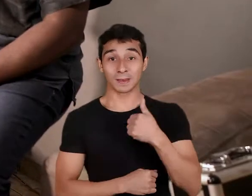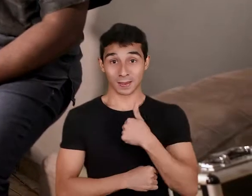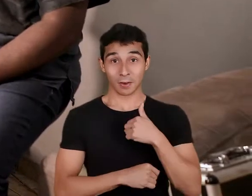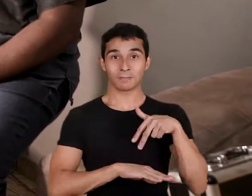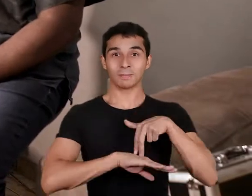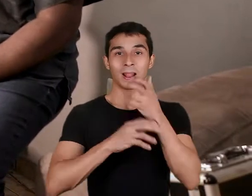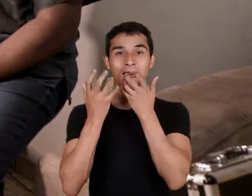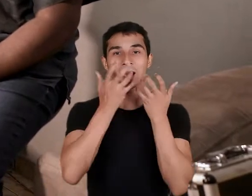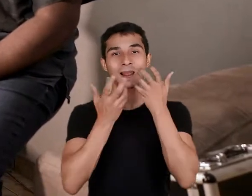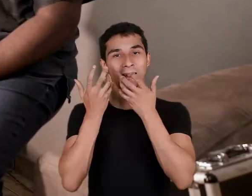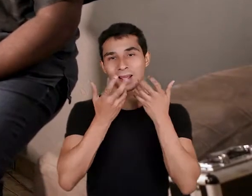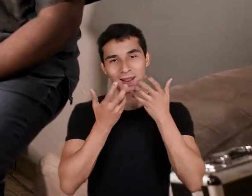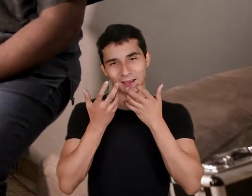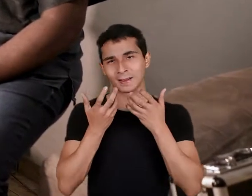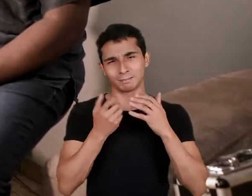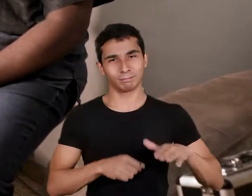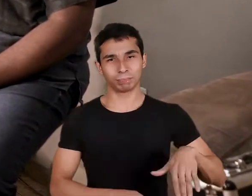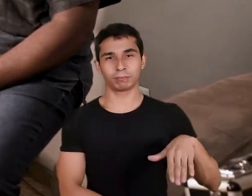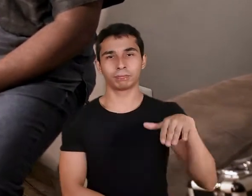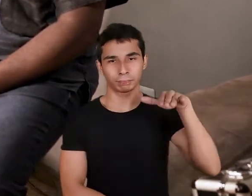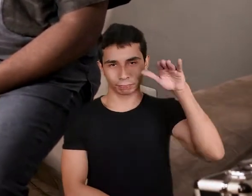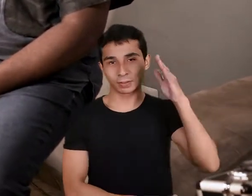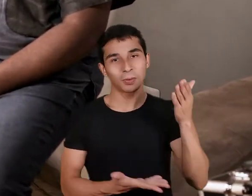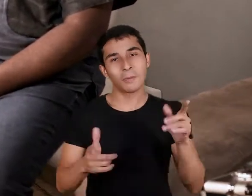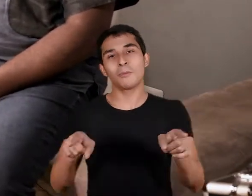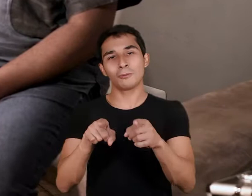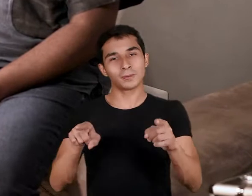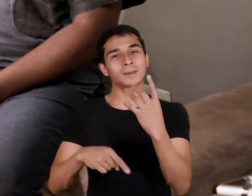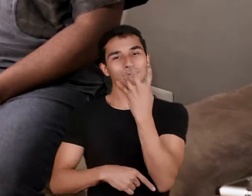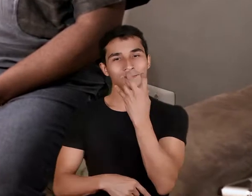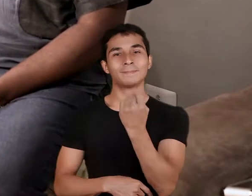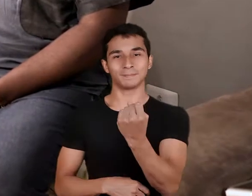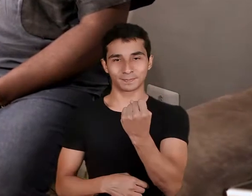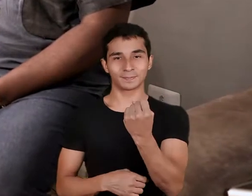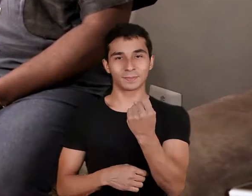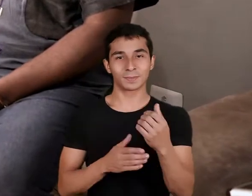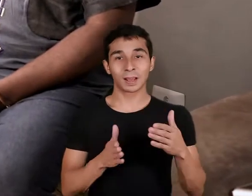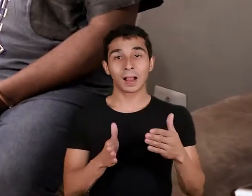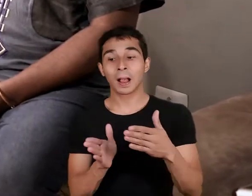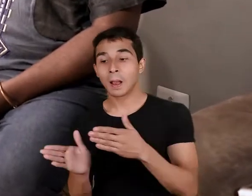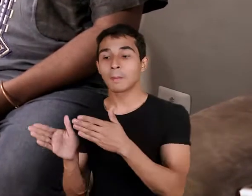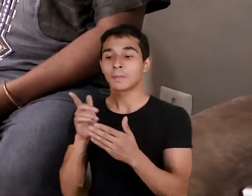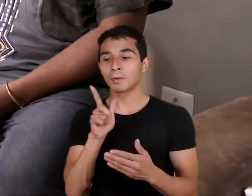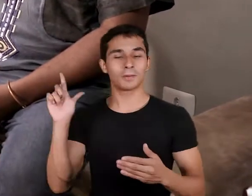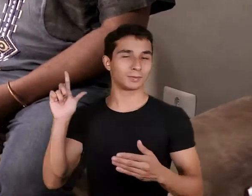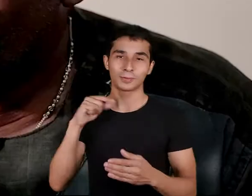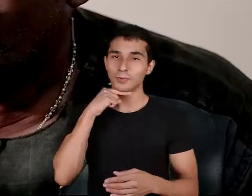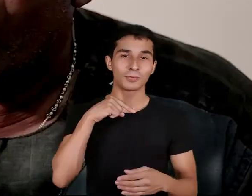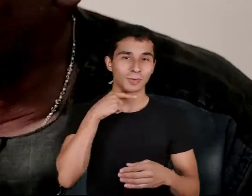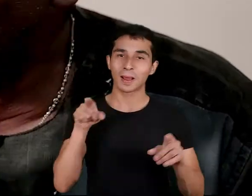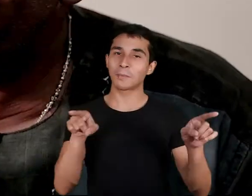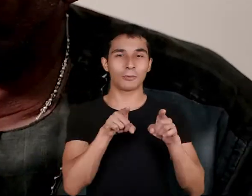por onde toque, lé, rompe escapar, né? o Hoje a música, para ela faz parte celebrar. de tudo